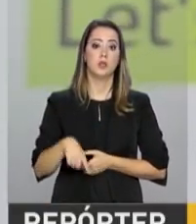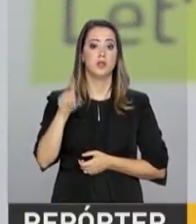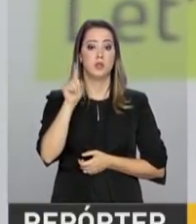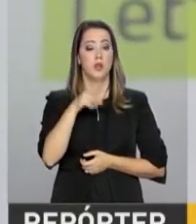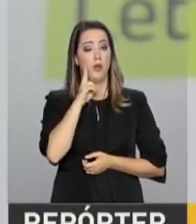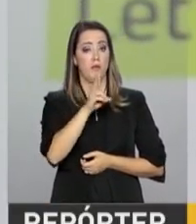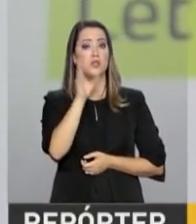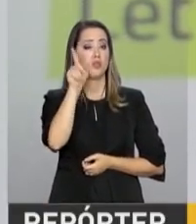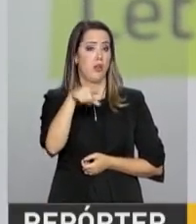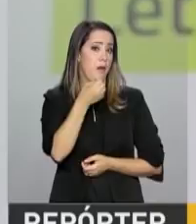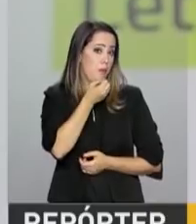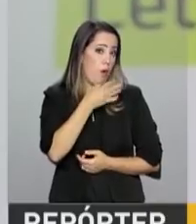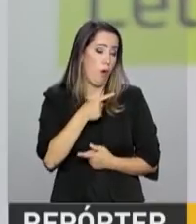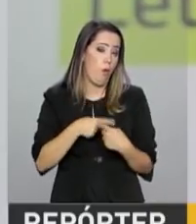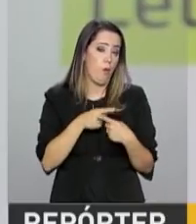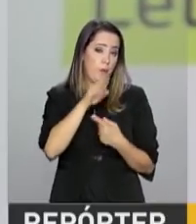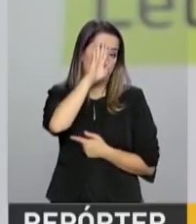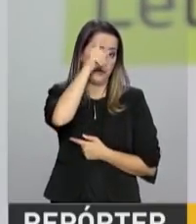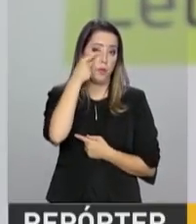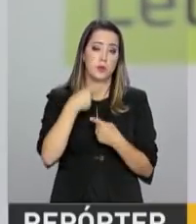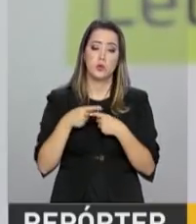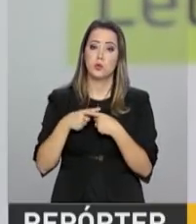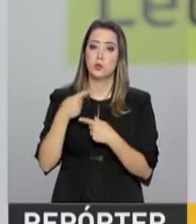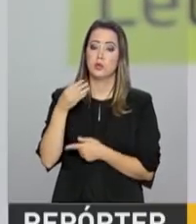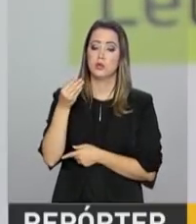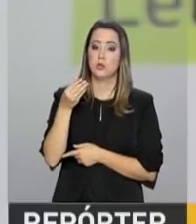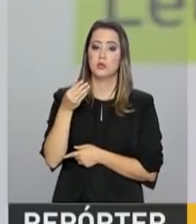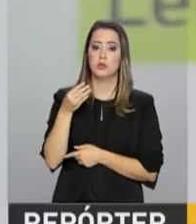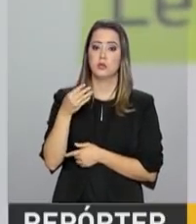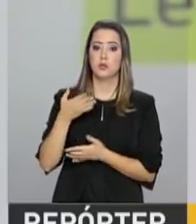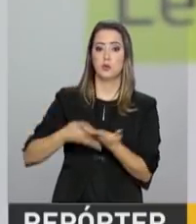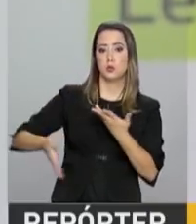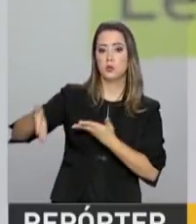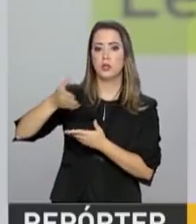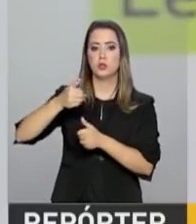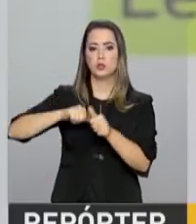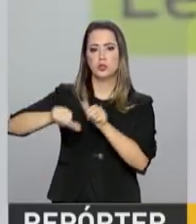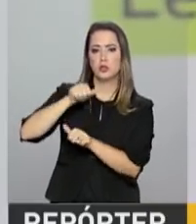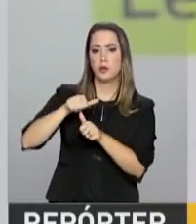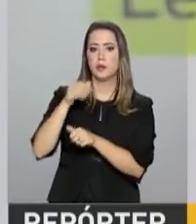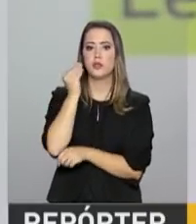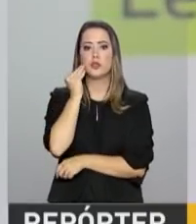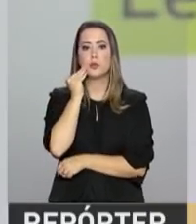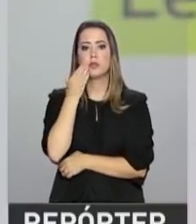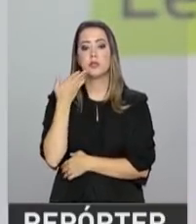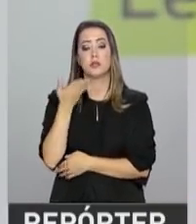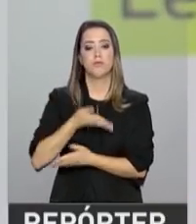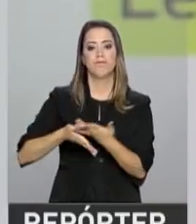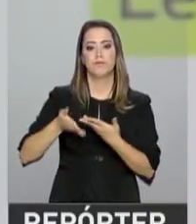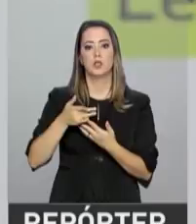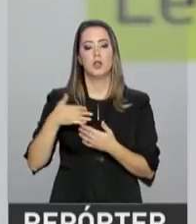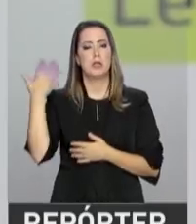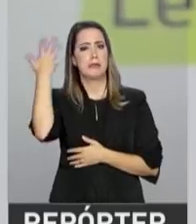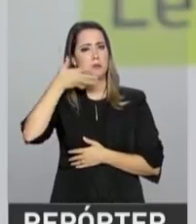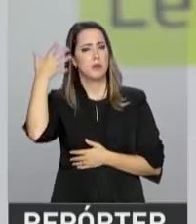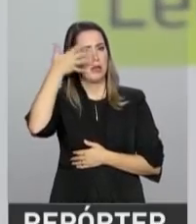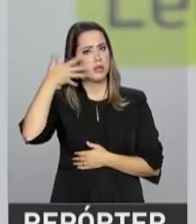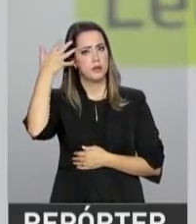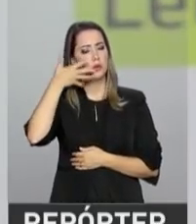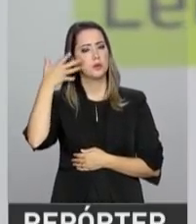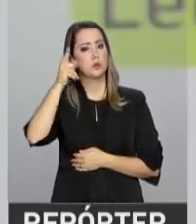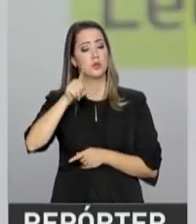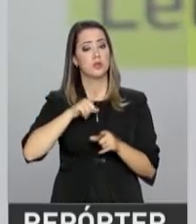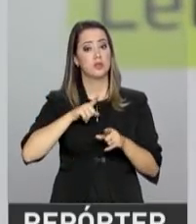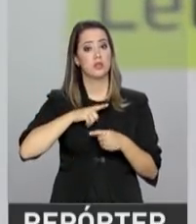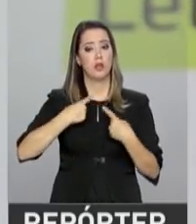positiva. Principalmente por causa do intercâmbio das experiências, os painéis que